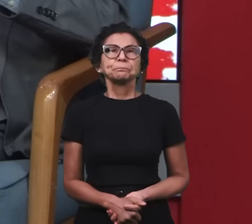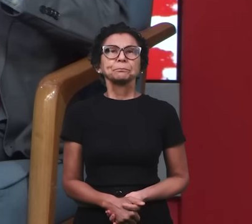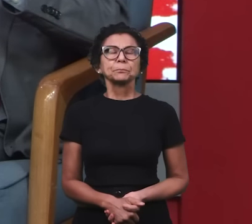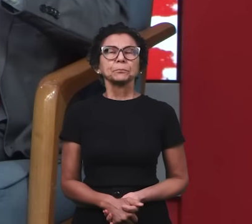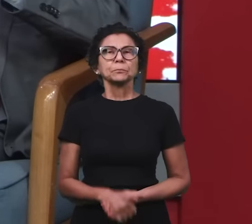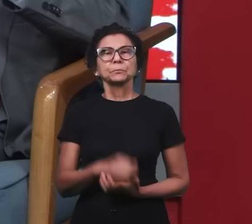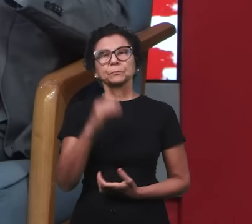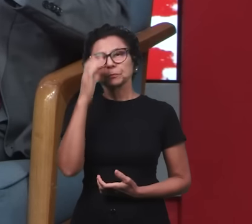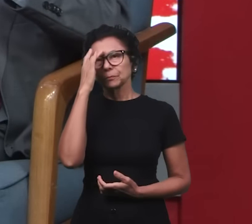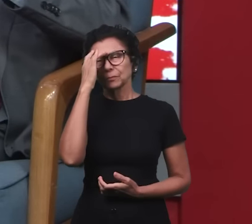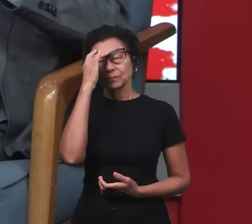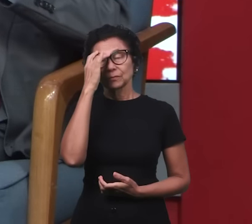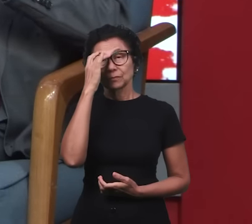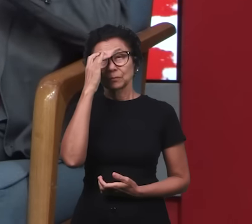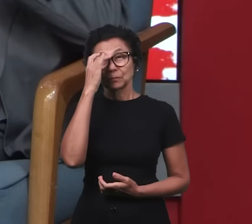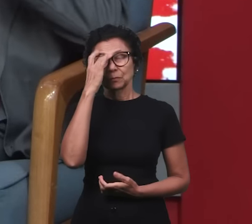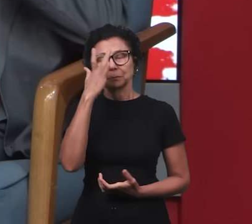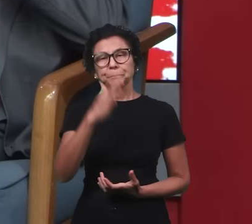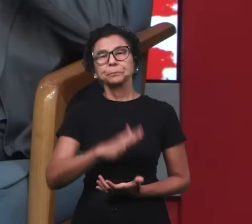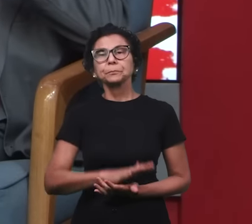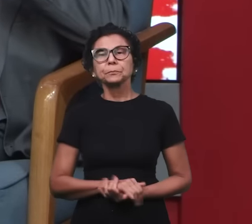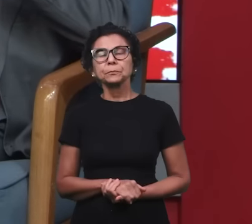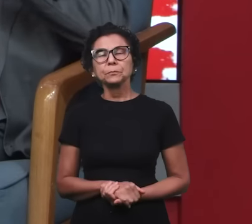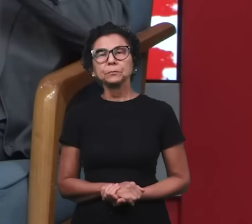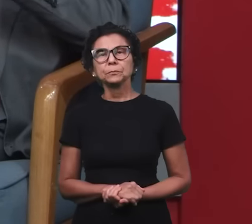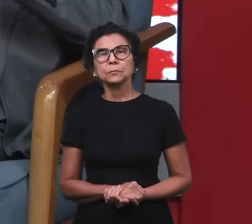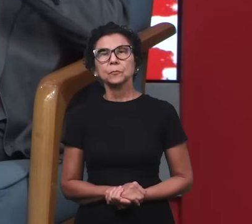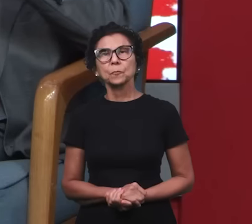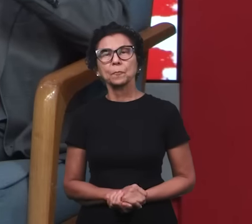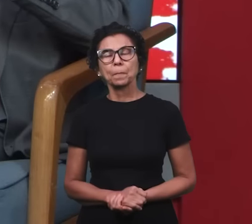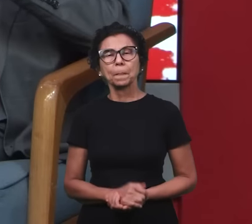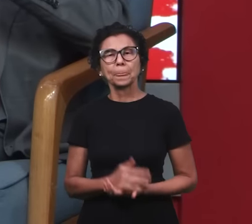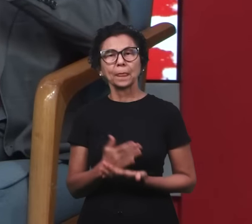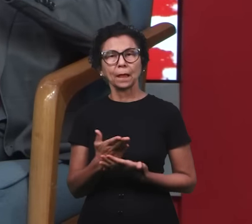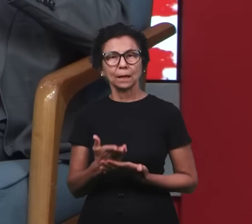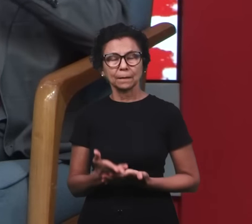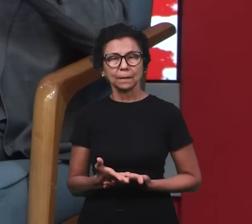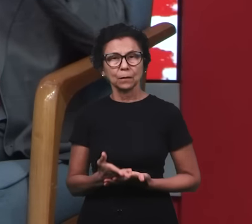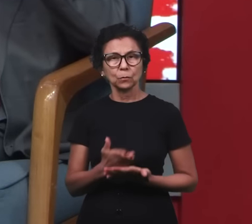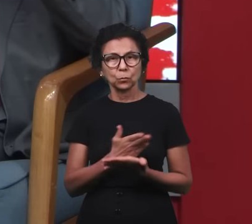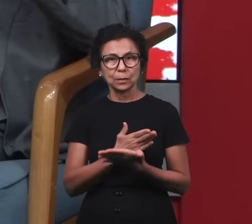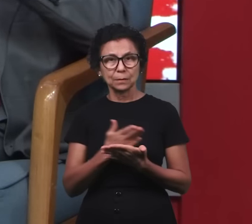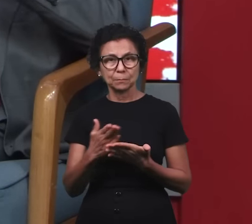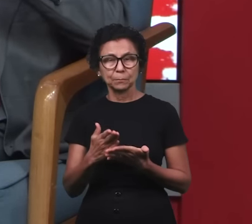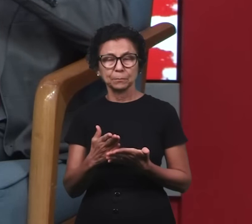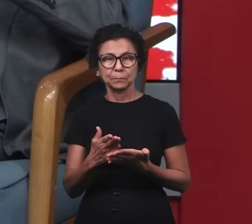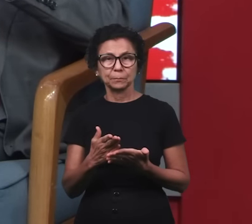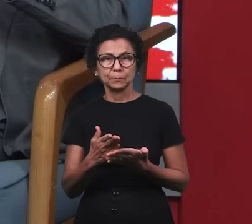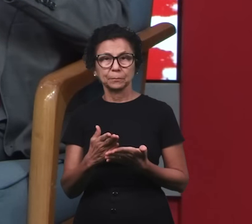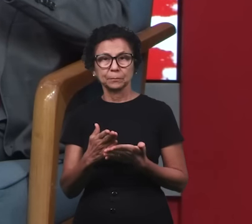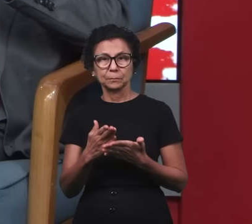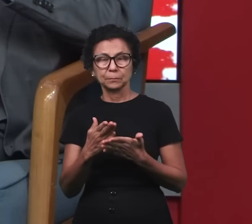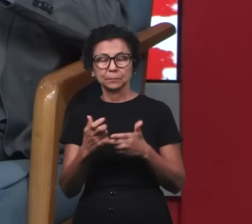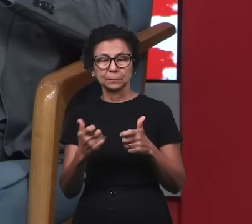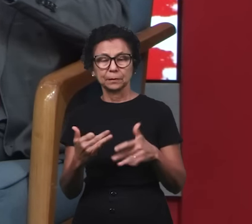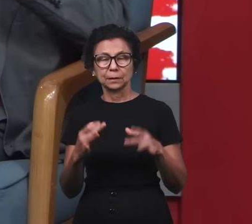então nós estamos falando sobre esse início porque eu quero começar a conversar com os irmãos,